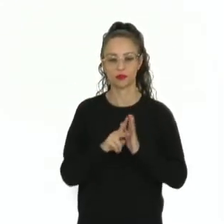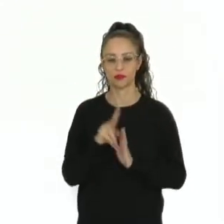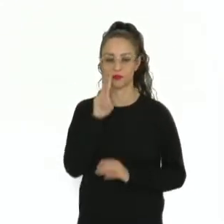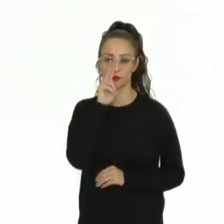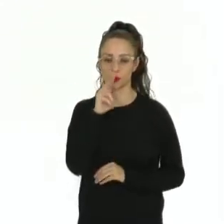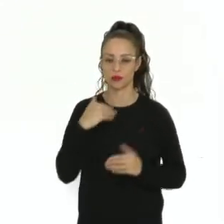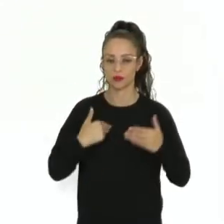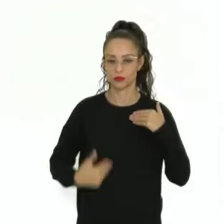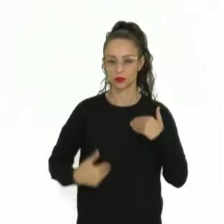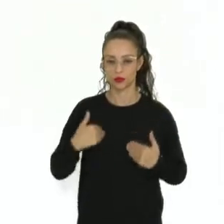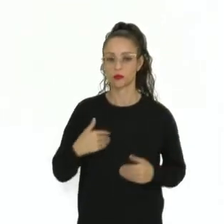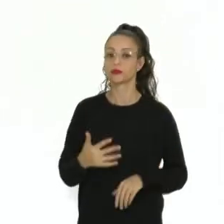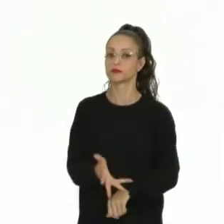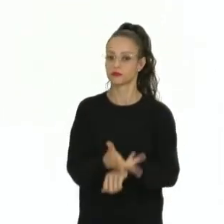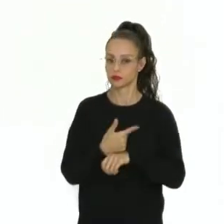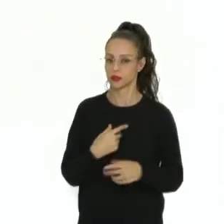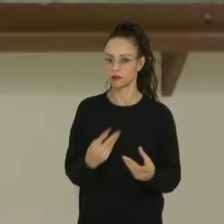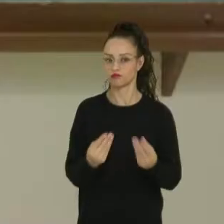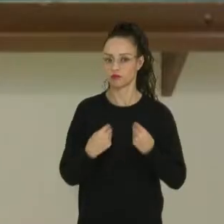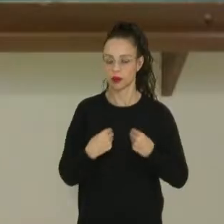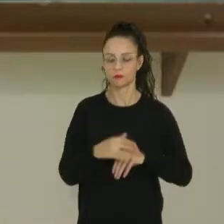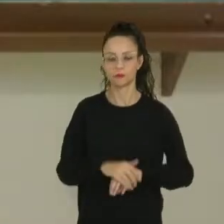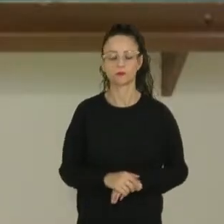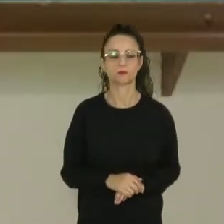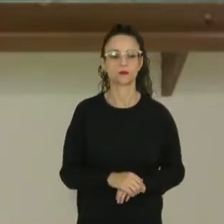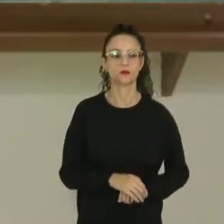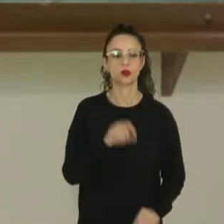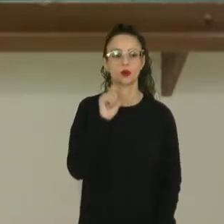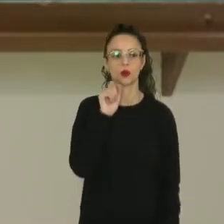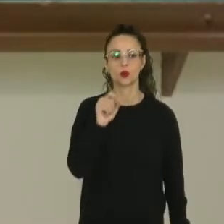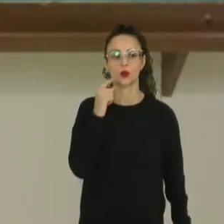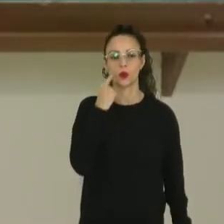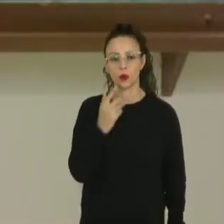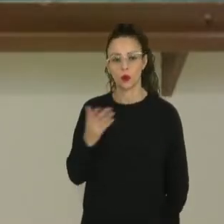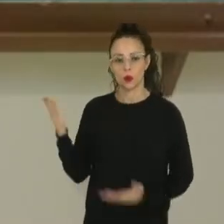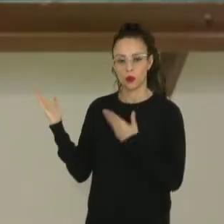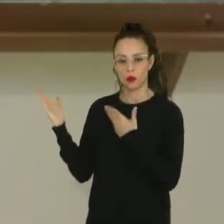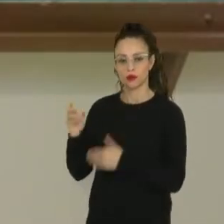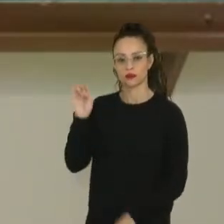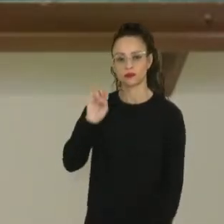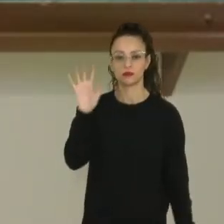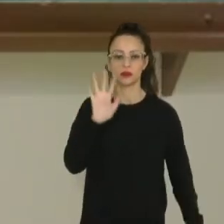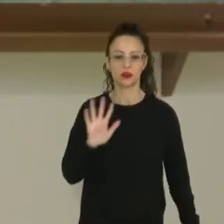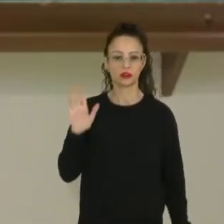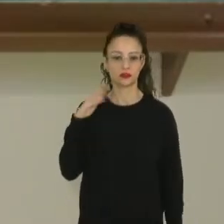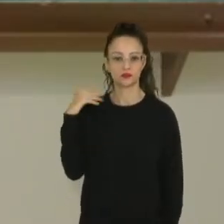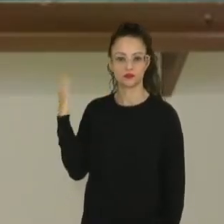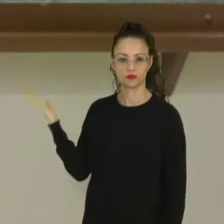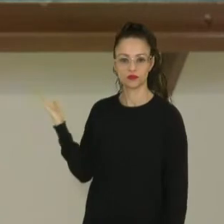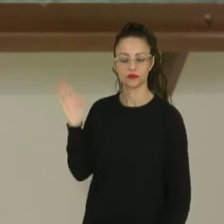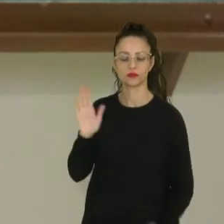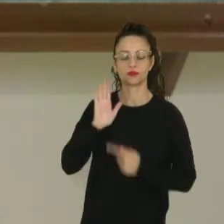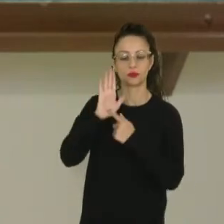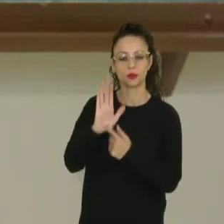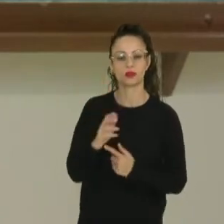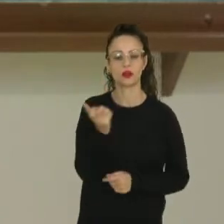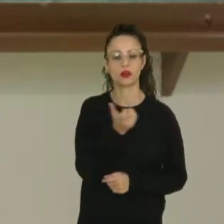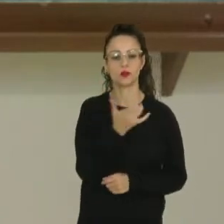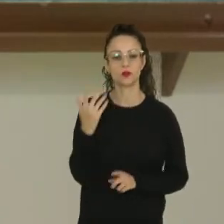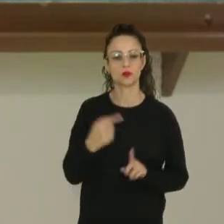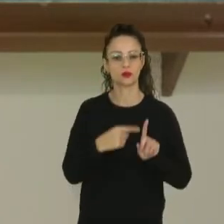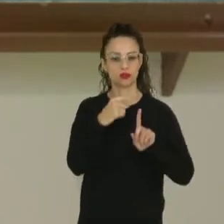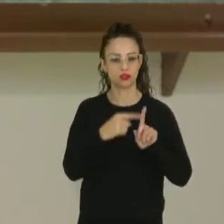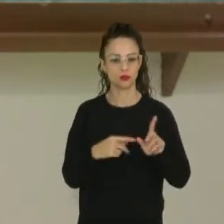dar-lhe agilidade. Observem as imagens, né, que nós temos aqui, mostrando algumas formas